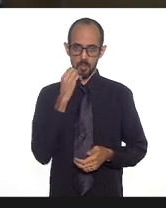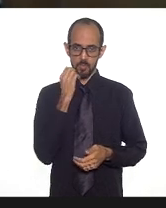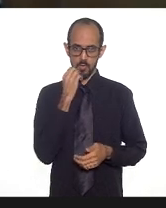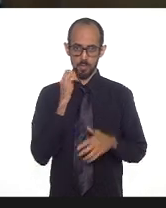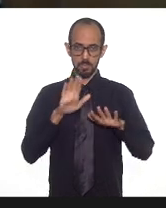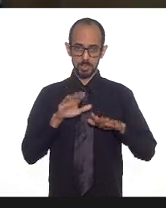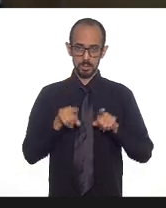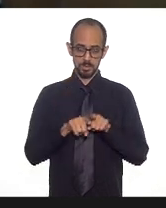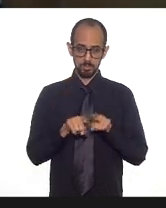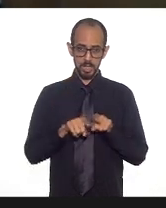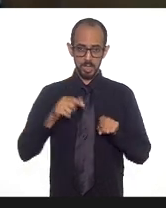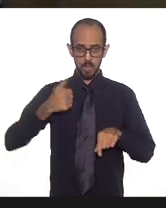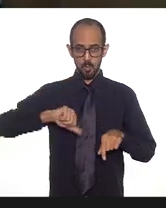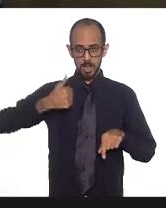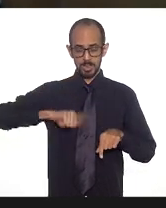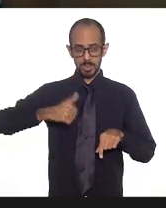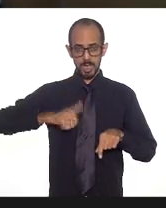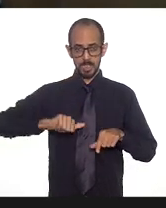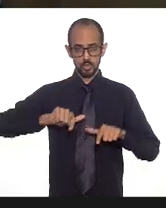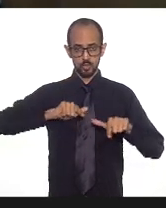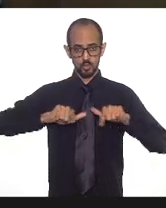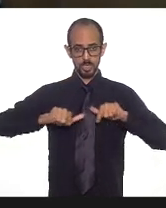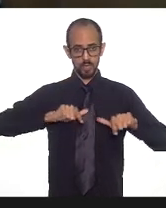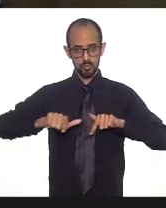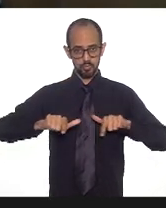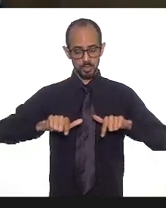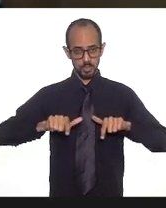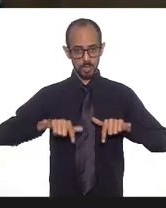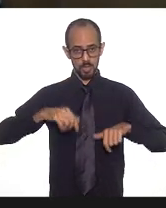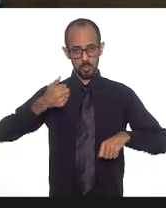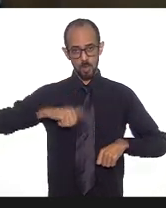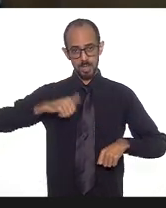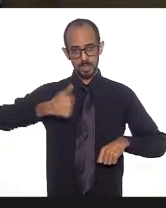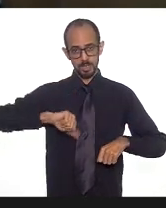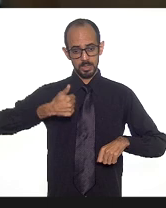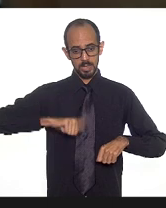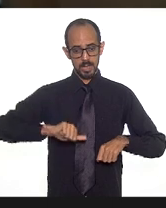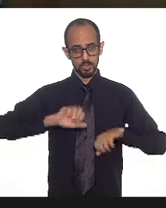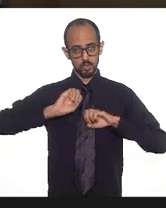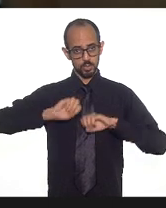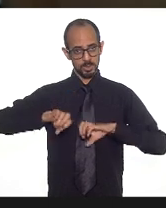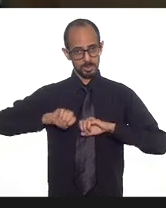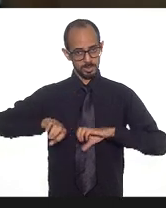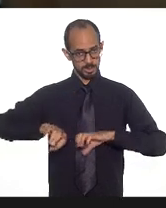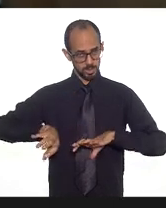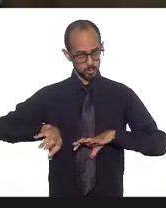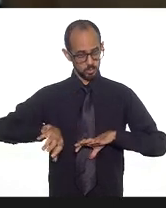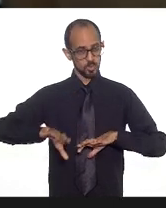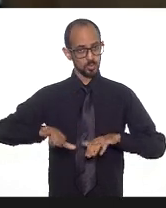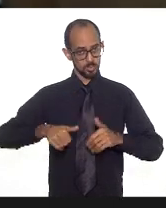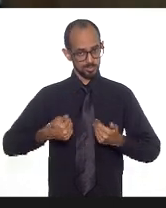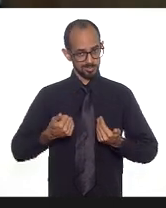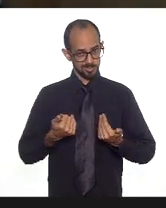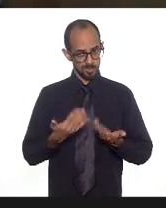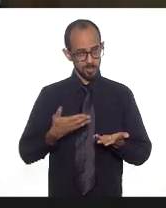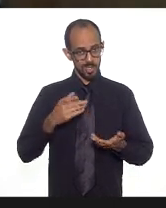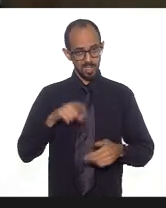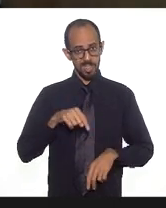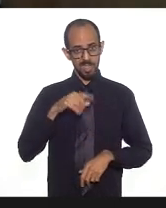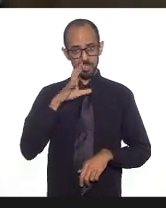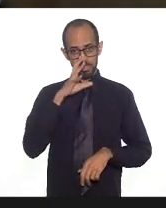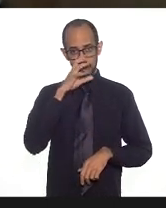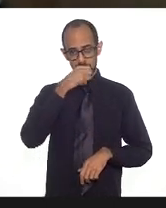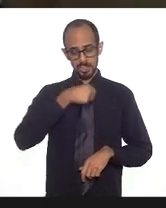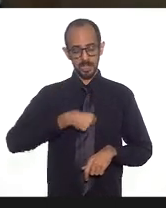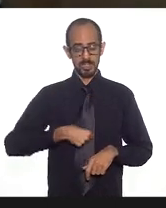da qualidade do serviço, a qualidade do produto, a qualidade do ensino, né? Nós estamos falando de dedicação.